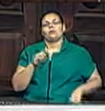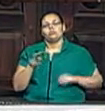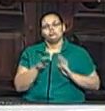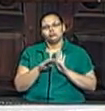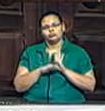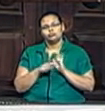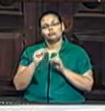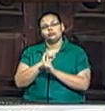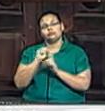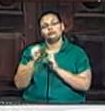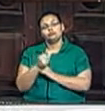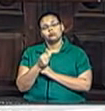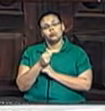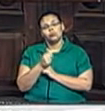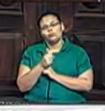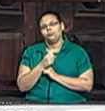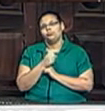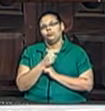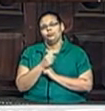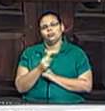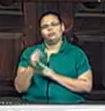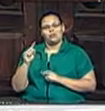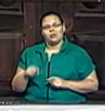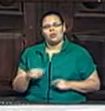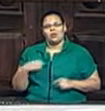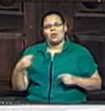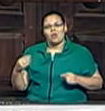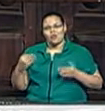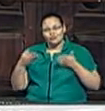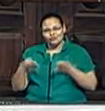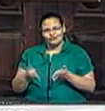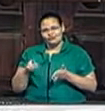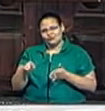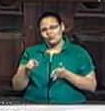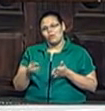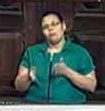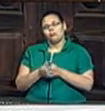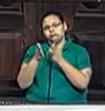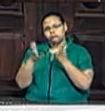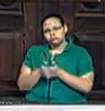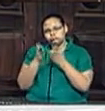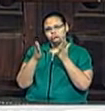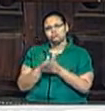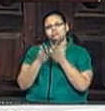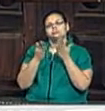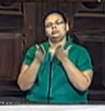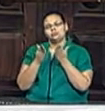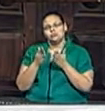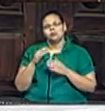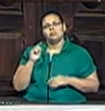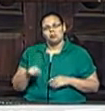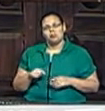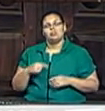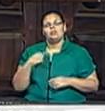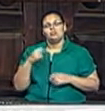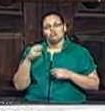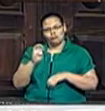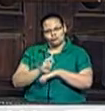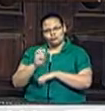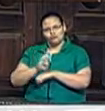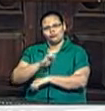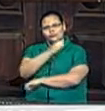social que atinge e suporta os mais pobres dentro do plano do Estado do Rio de Janeiro